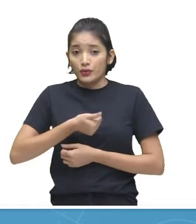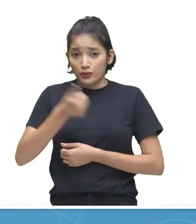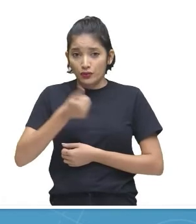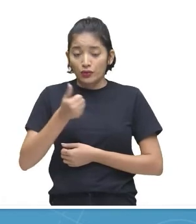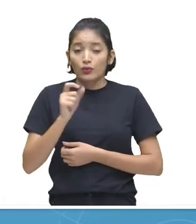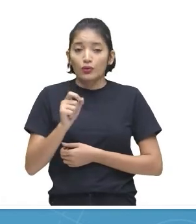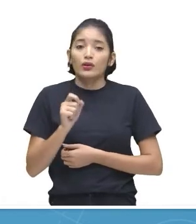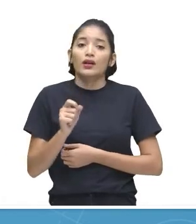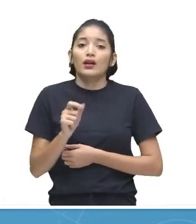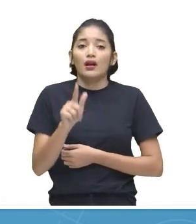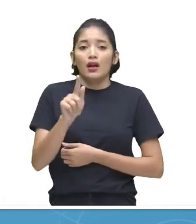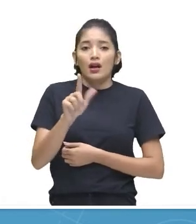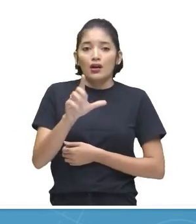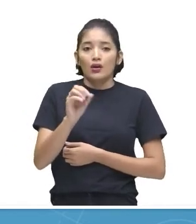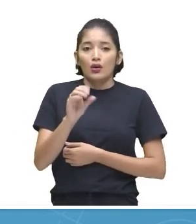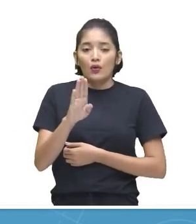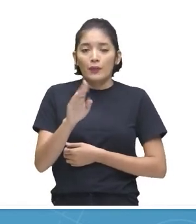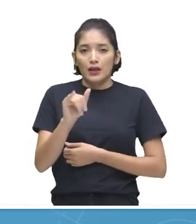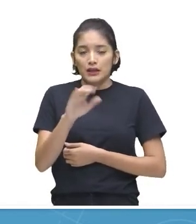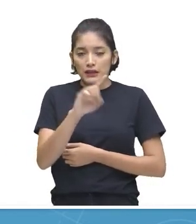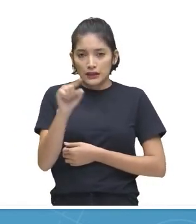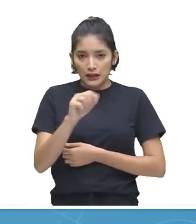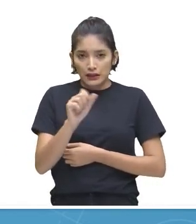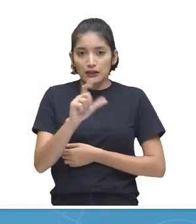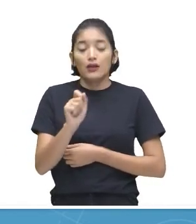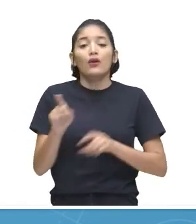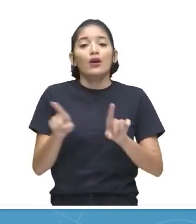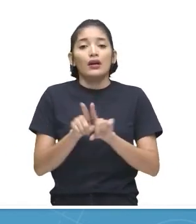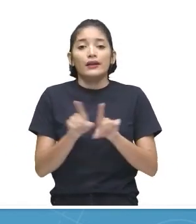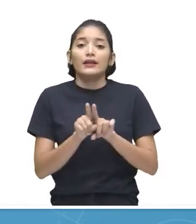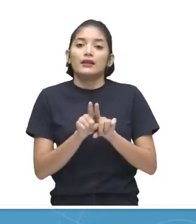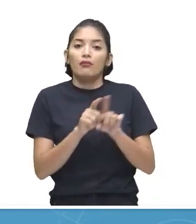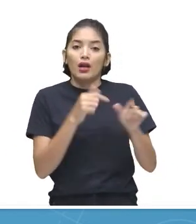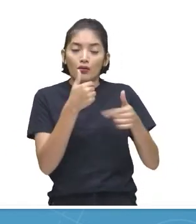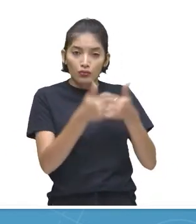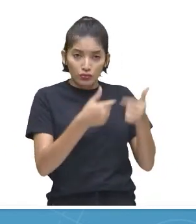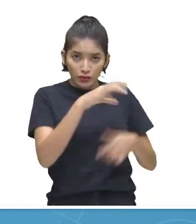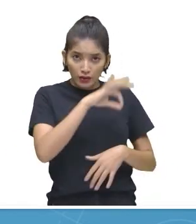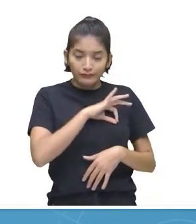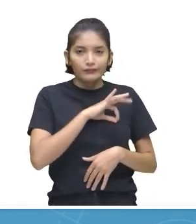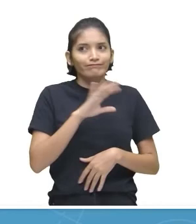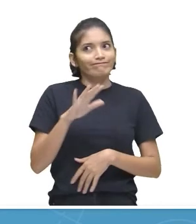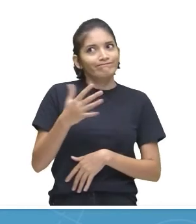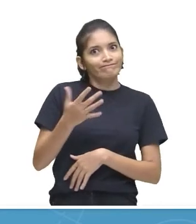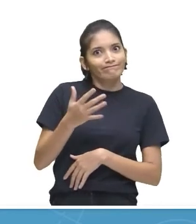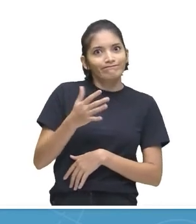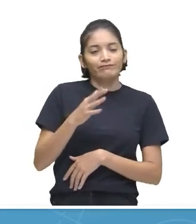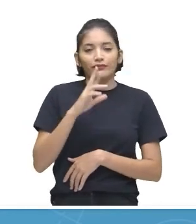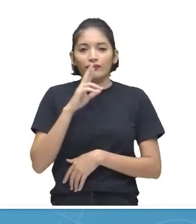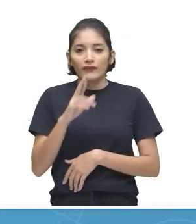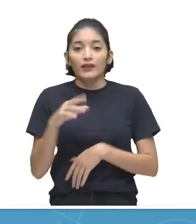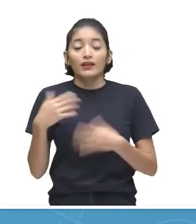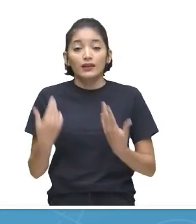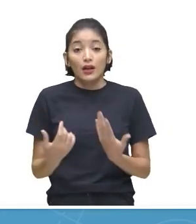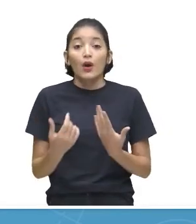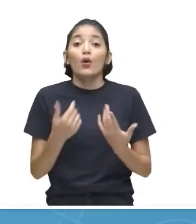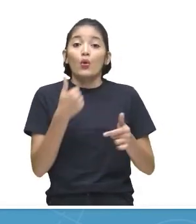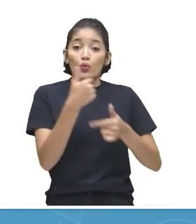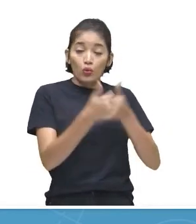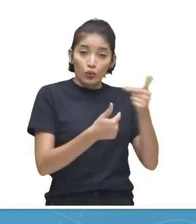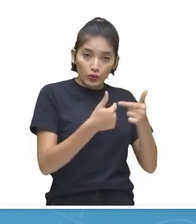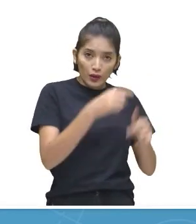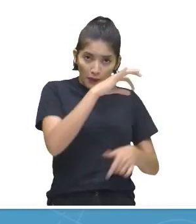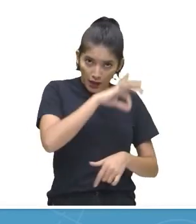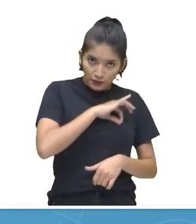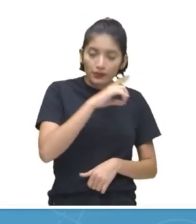a globalização e os empregos assalariados. Tá meio correta a tua resposta. O emprego assalariado, sim, tem a ver,